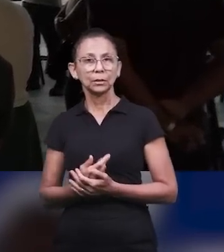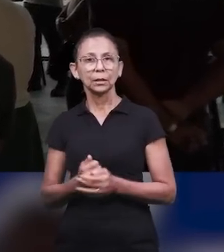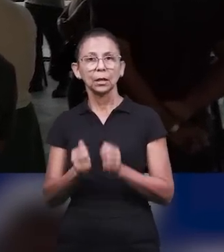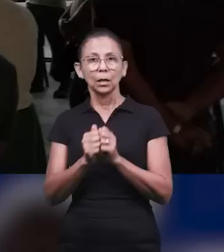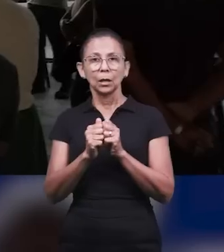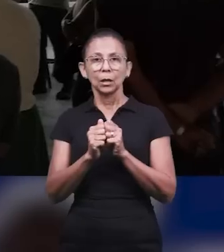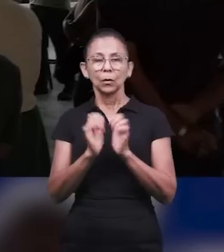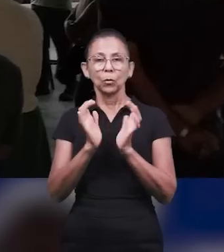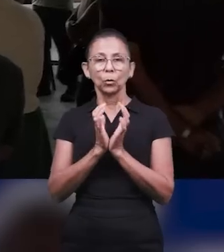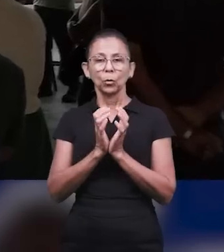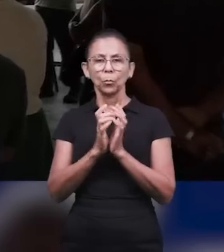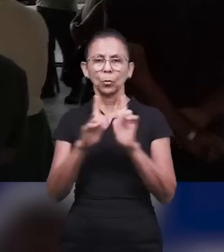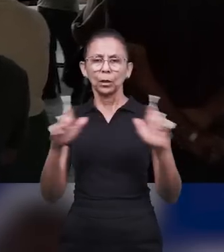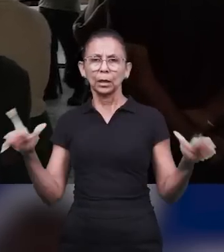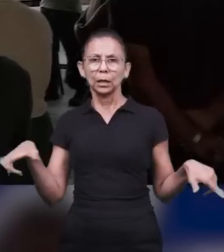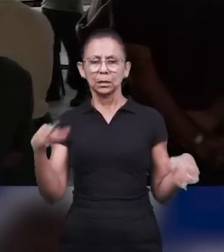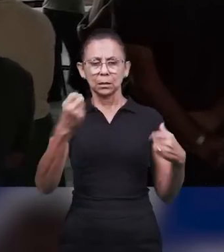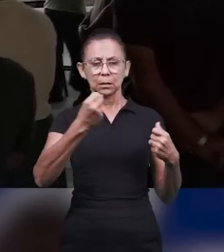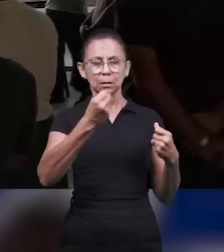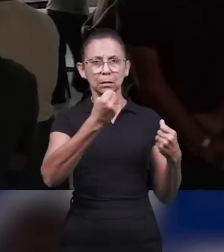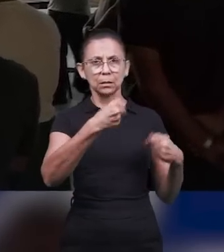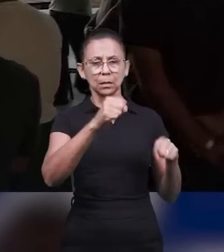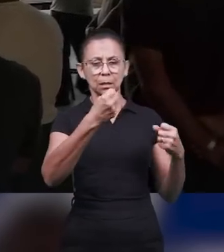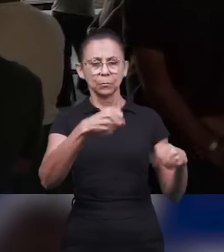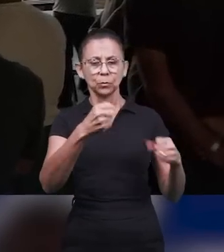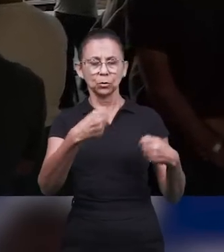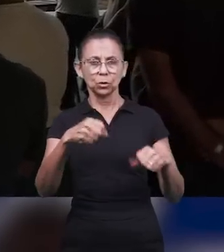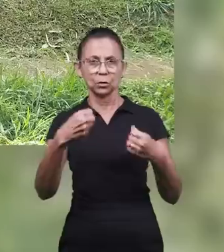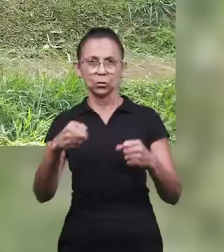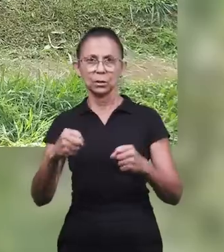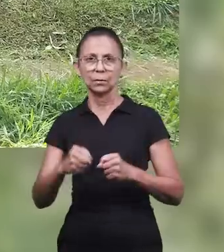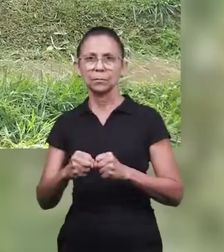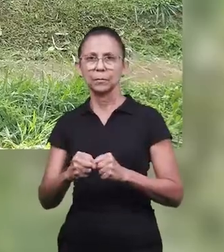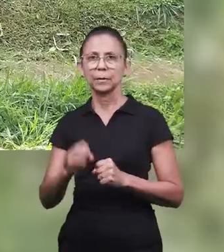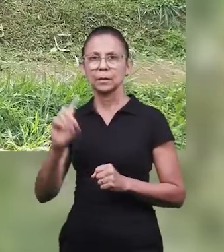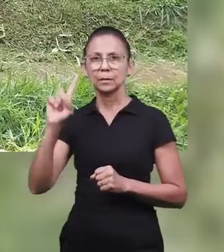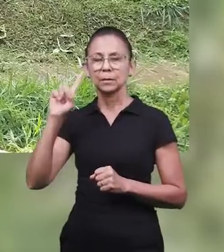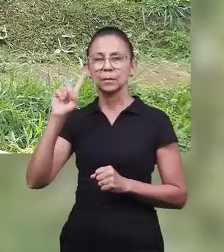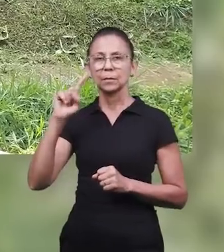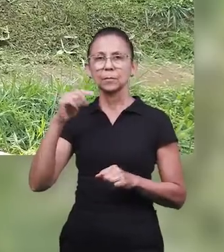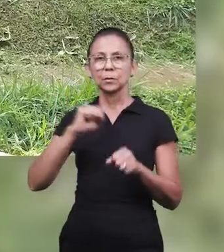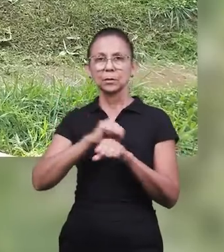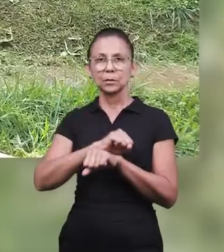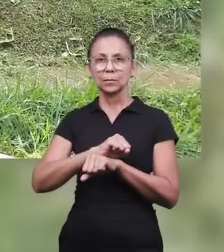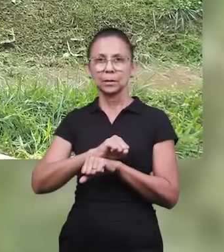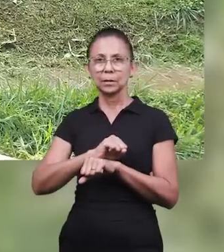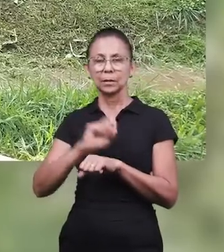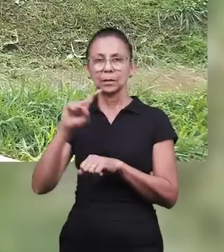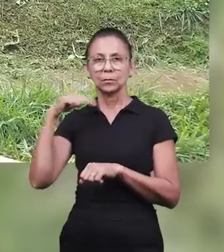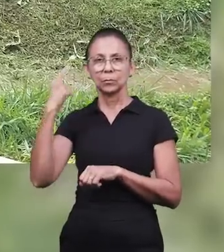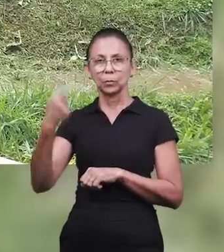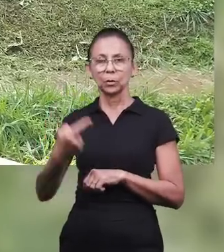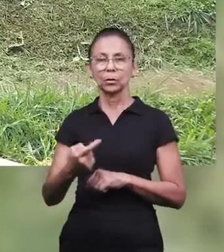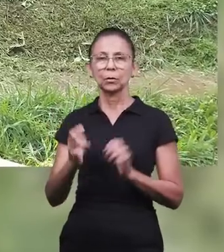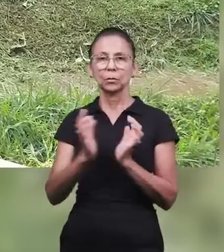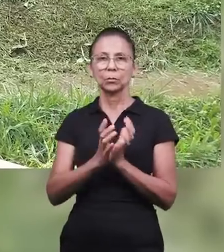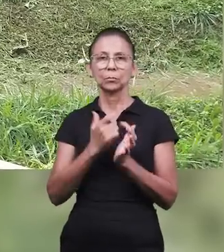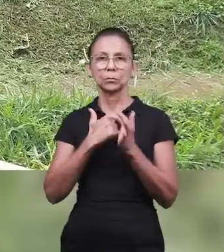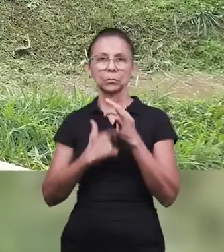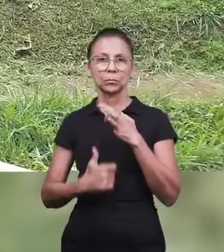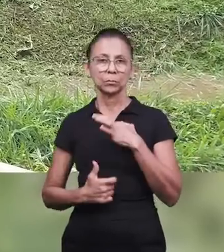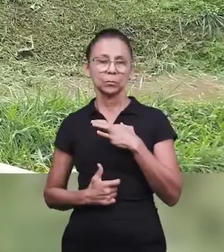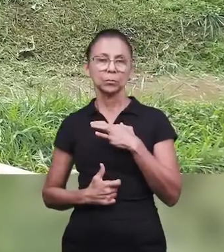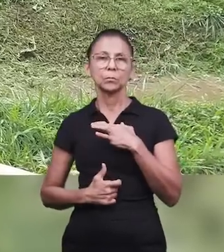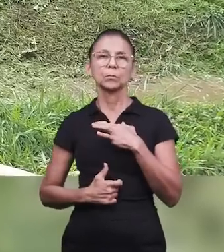em preparação para o próximo seminário que haverá no próximo final de semana, que será com os obreiros, diáconos,